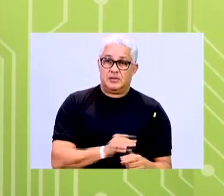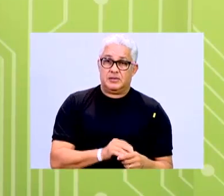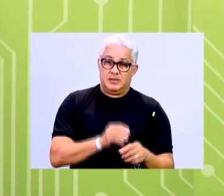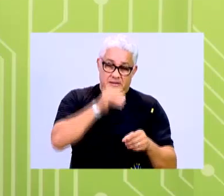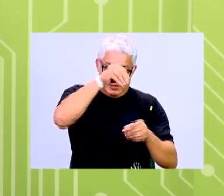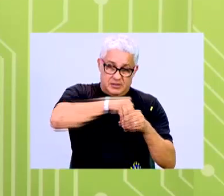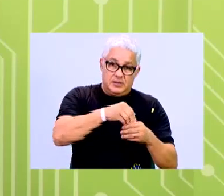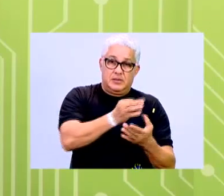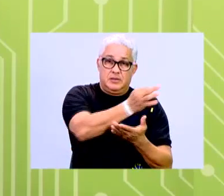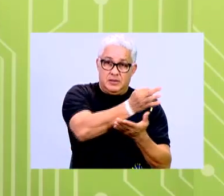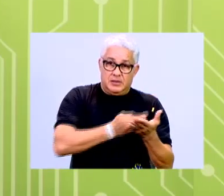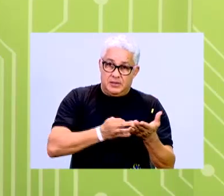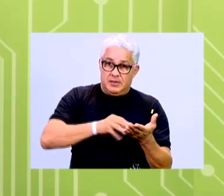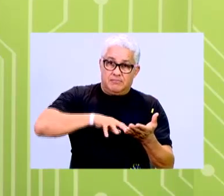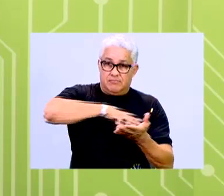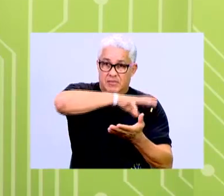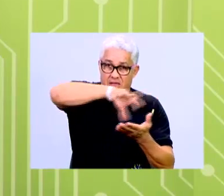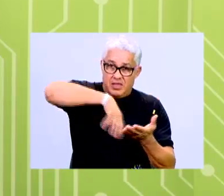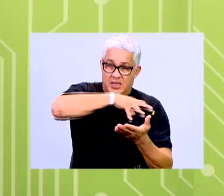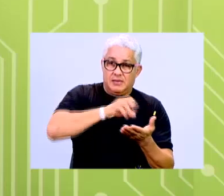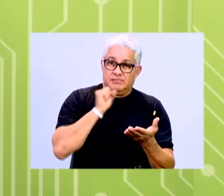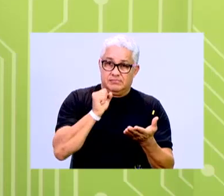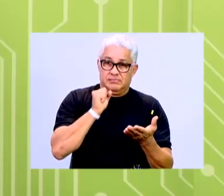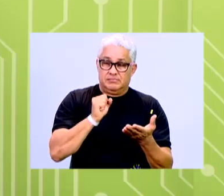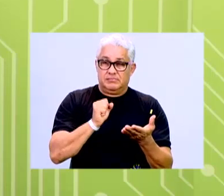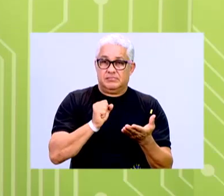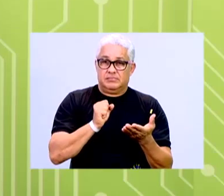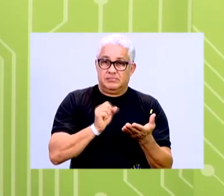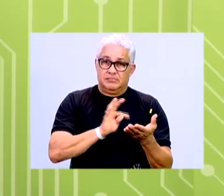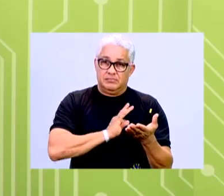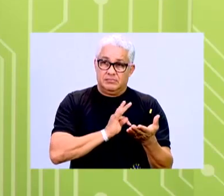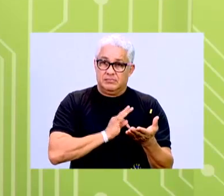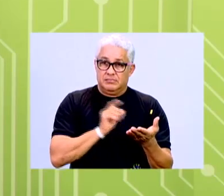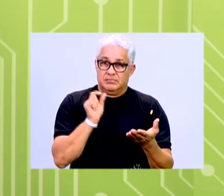com esses termos técnicos nós poderemos então